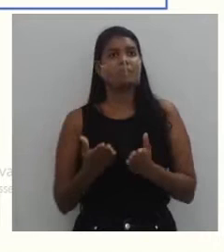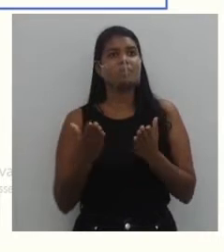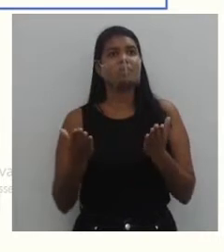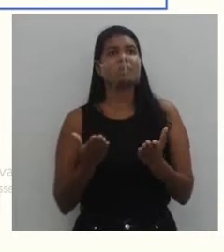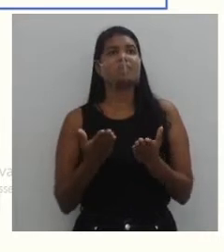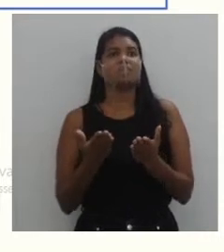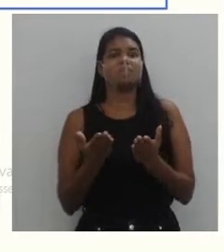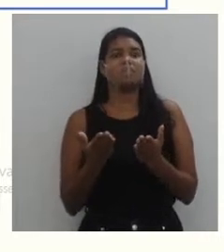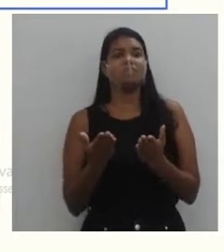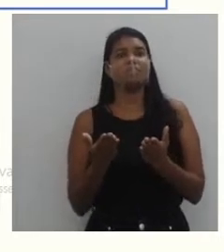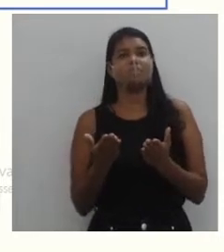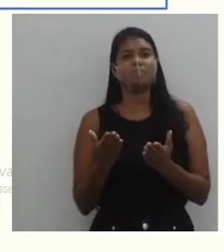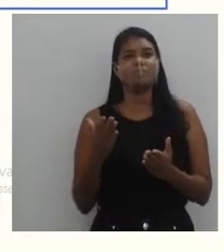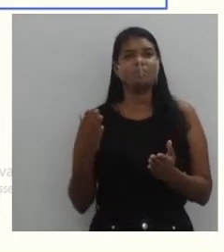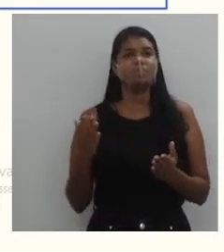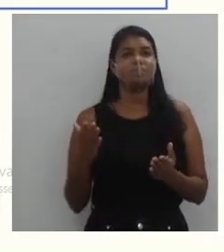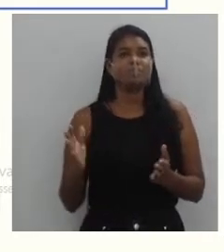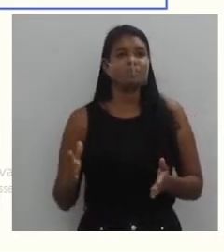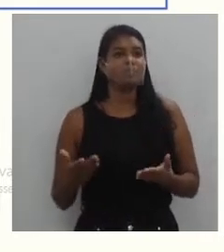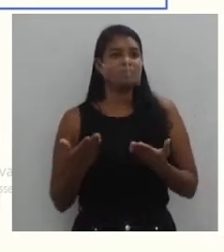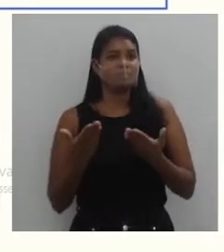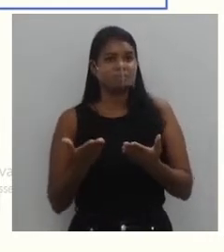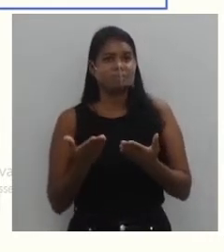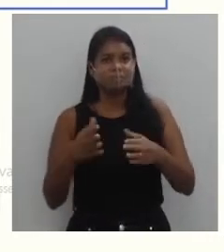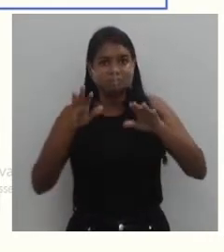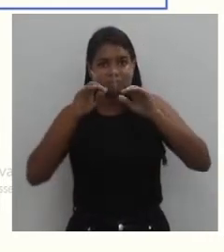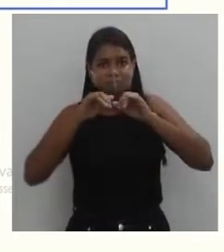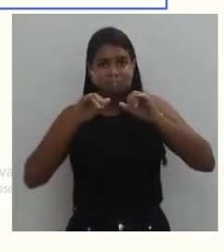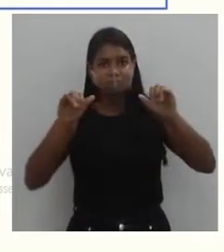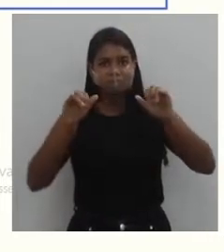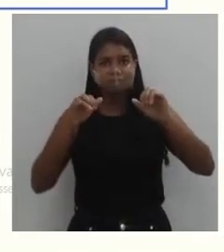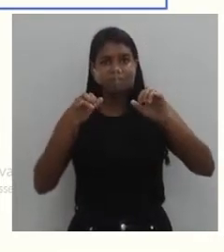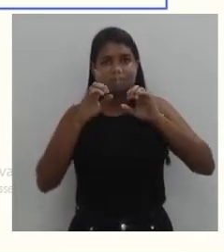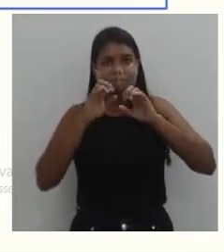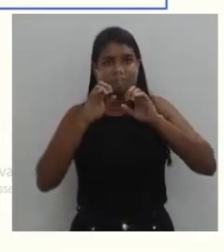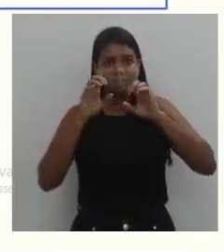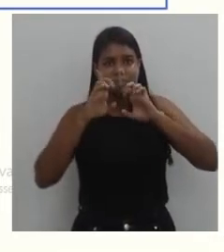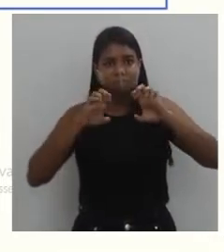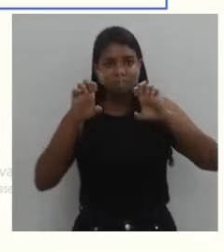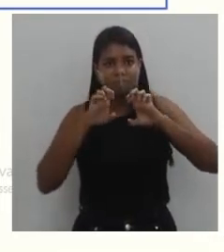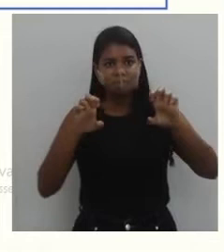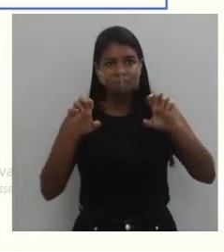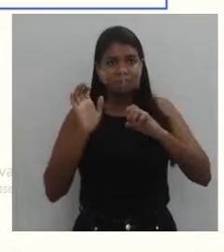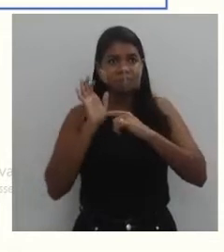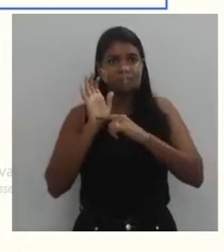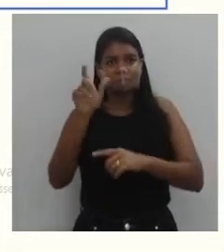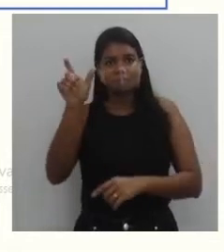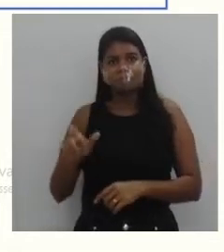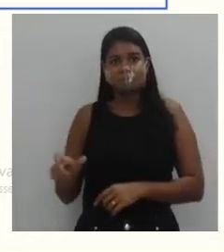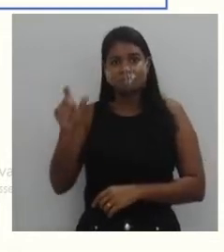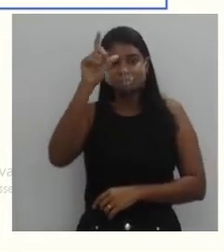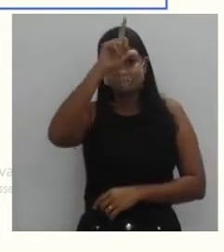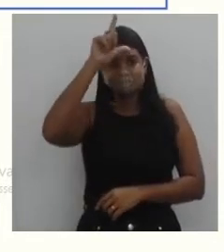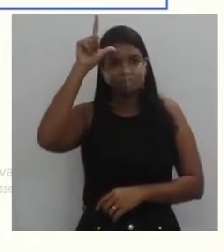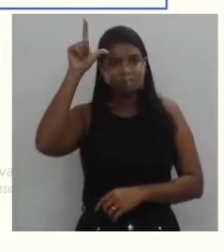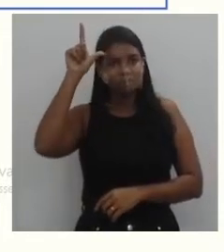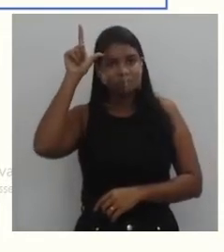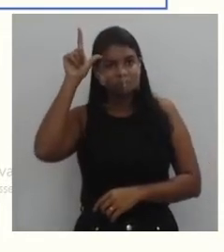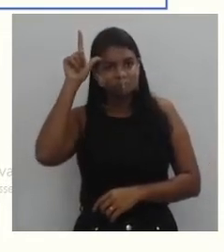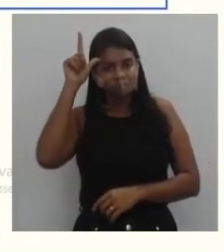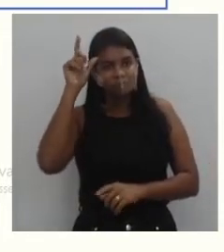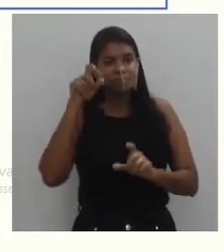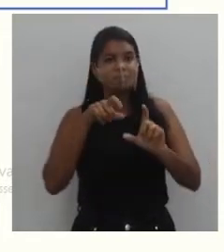subvencioná-las, embaraçar-lhes o funcionamento ou manter com elas ou seus representantes relações